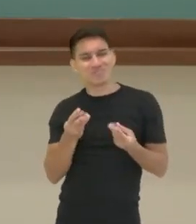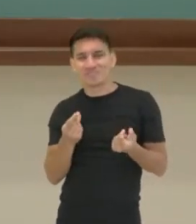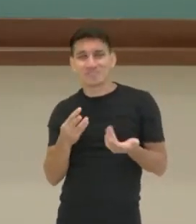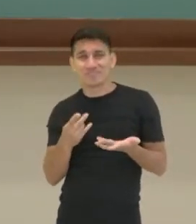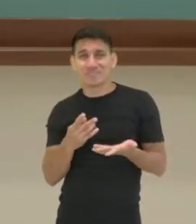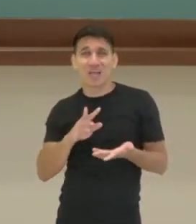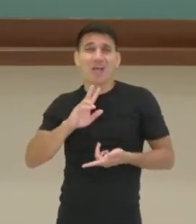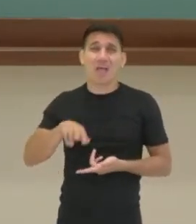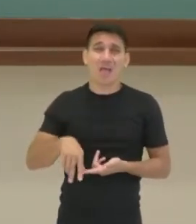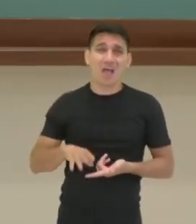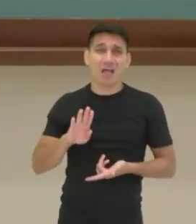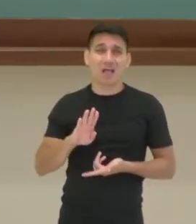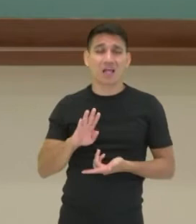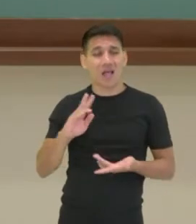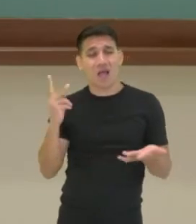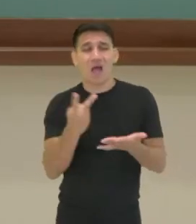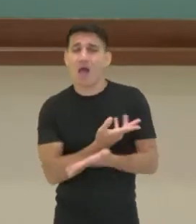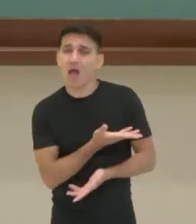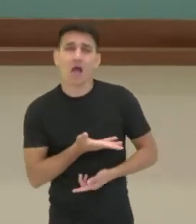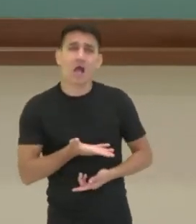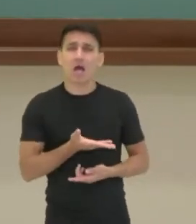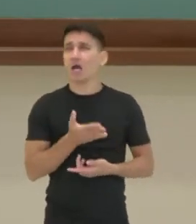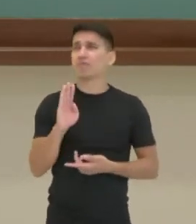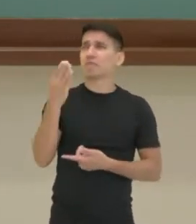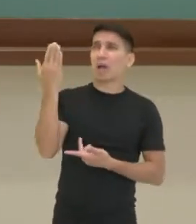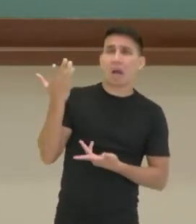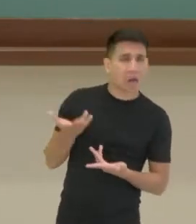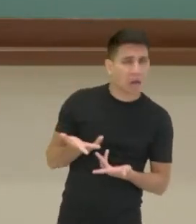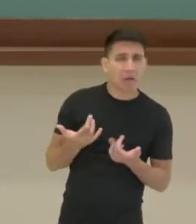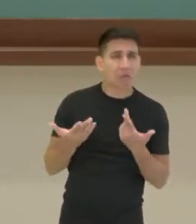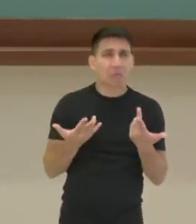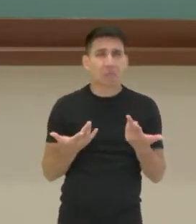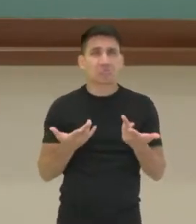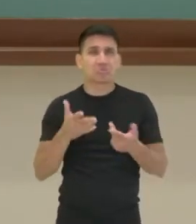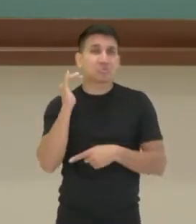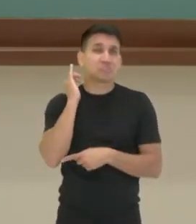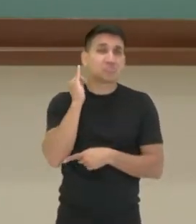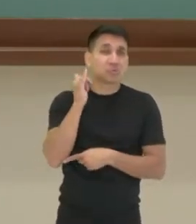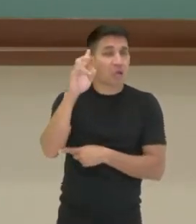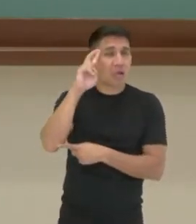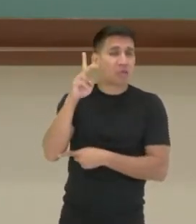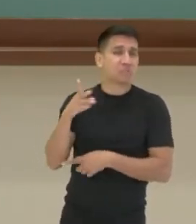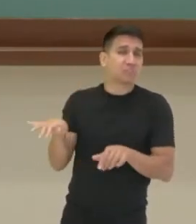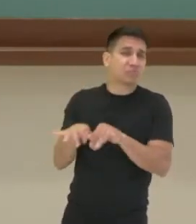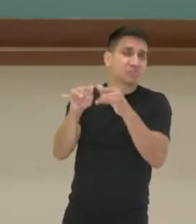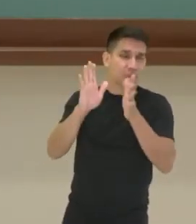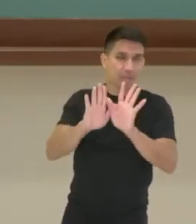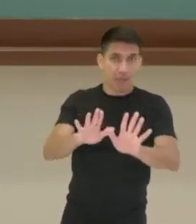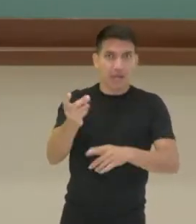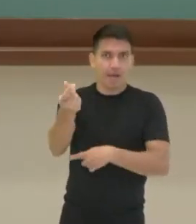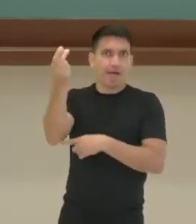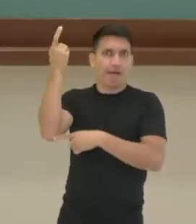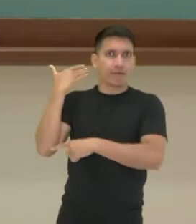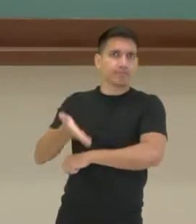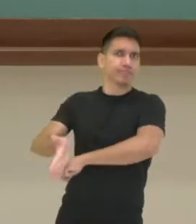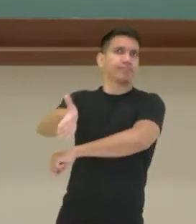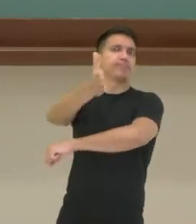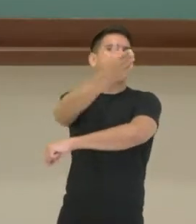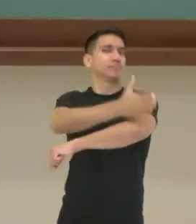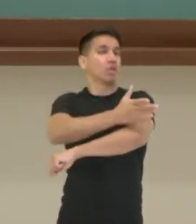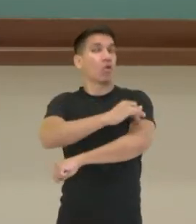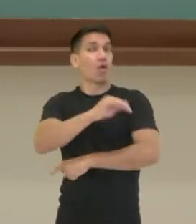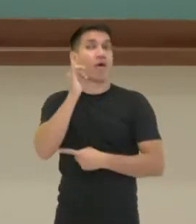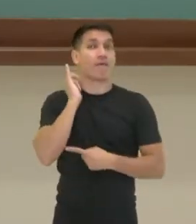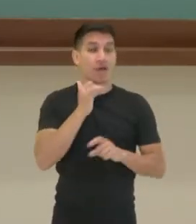né? A lenda urbana, mito como uma não-verdade. Lá na antiguidade, mito era a